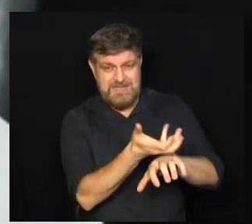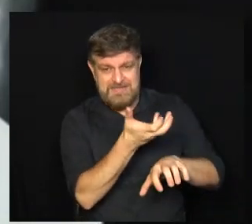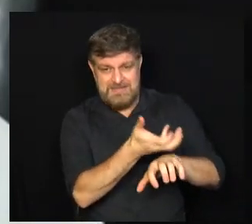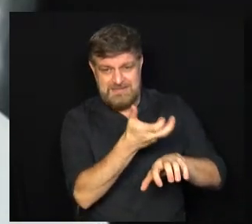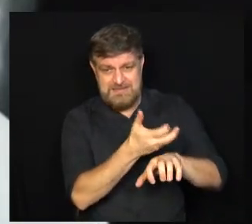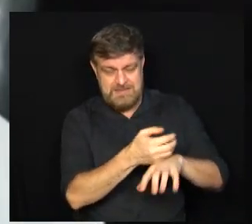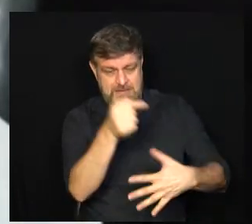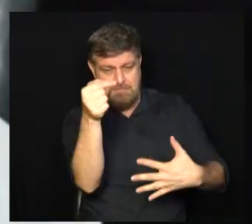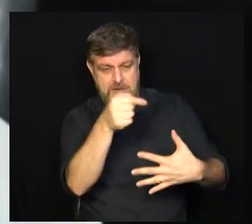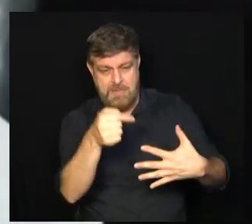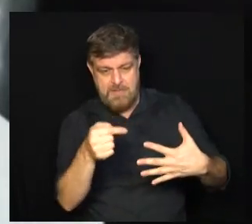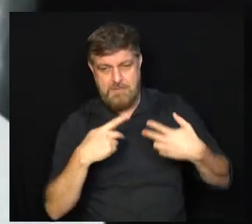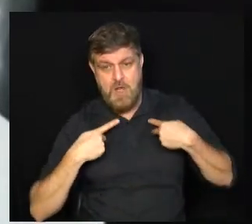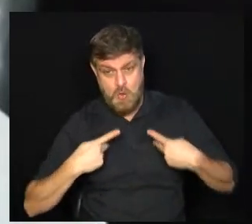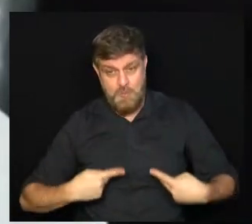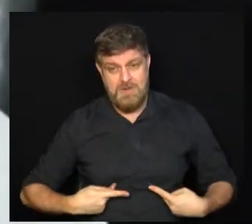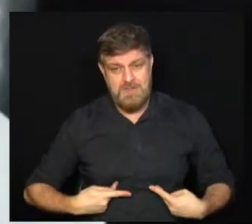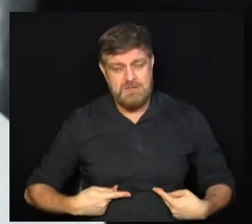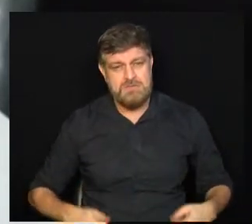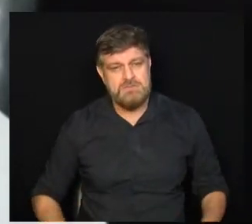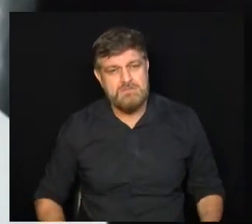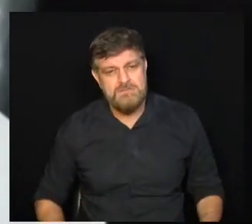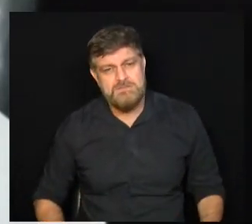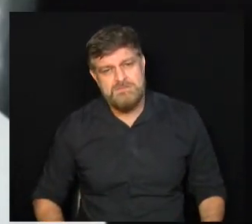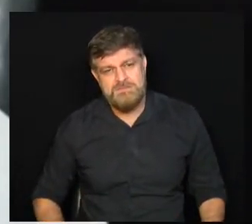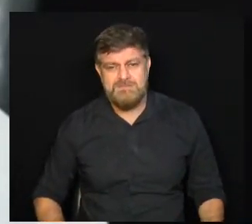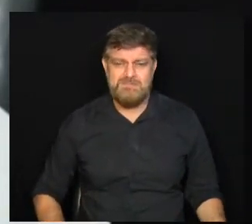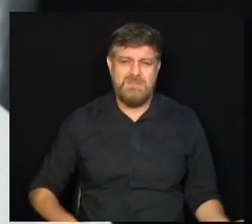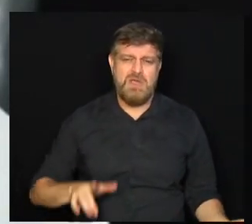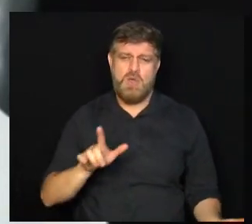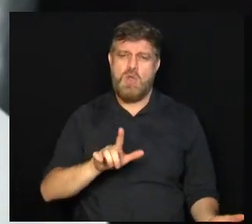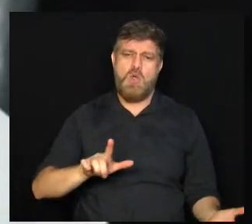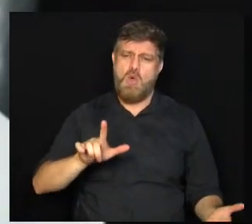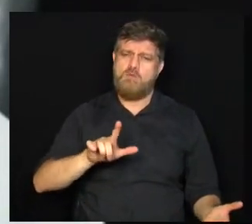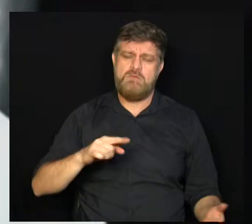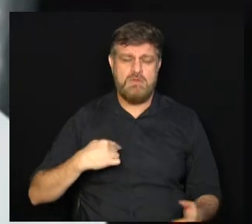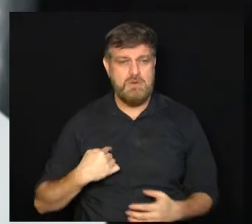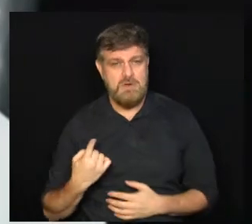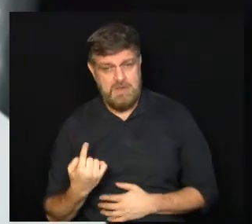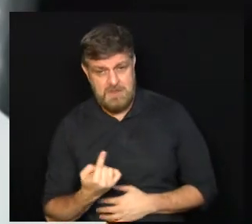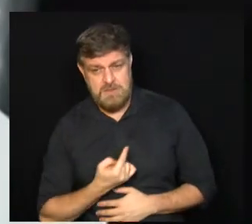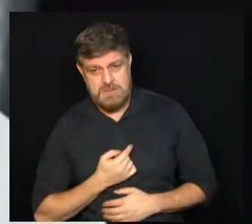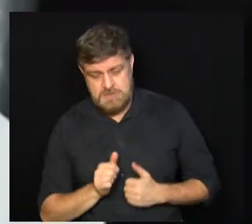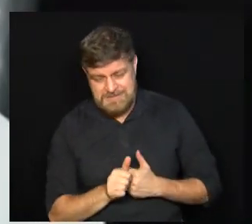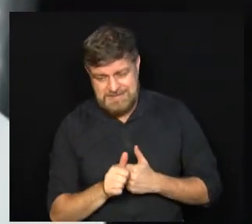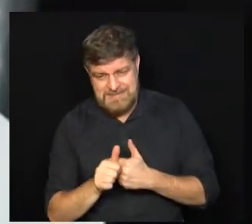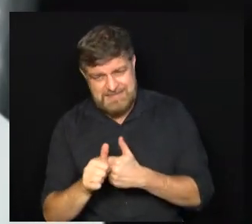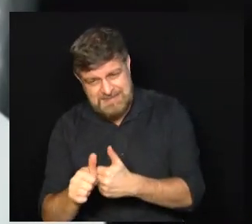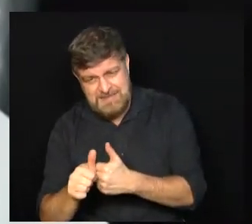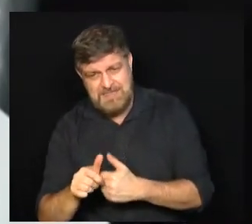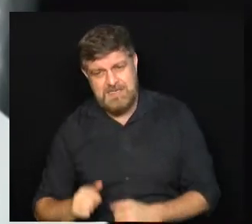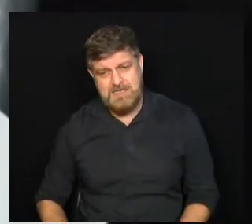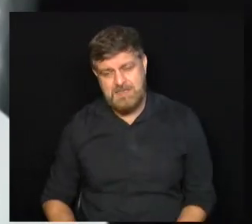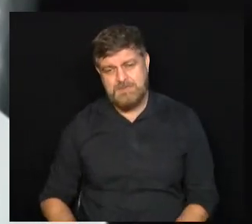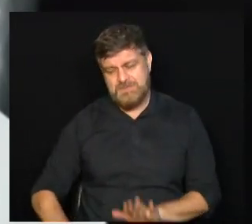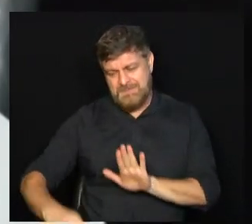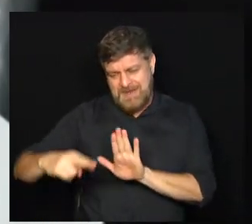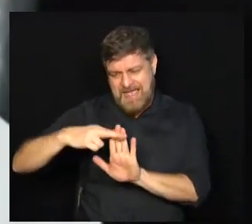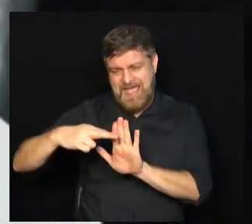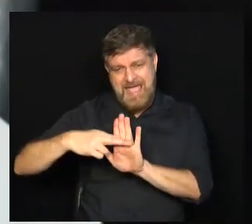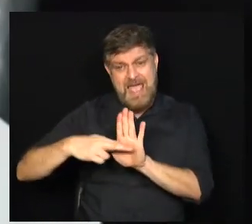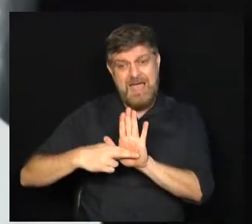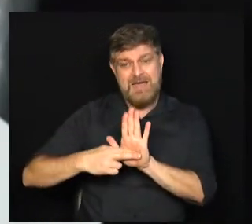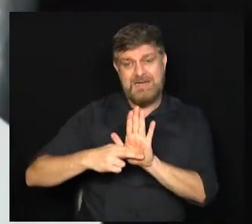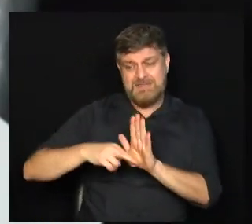fatores humanos na aviação civil. E óbvio que isso segue uma lógica, uma sistemática mundial para